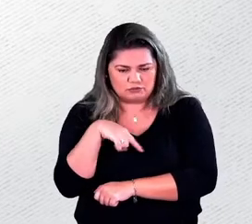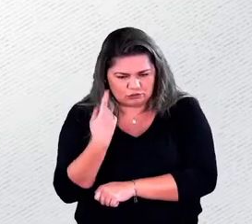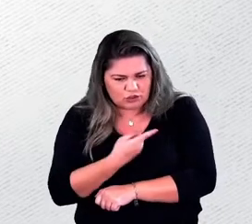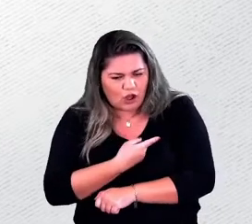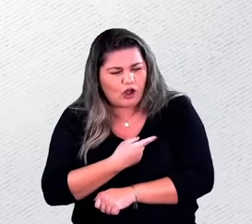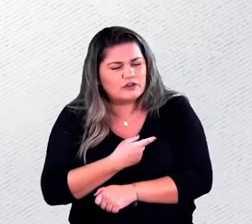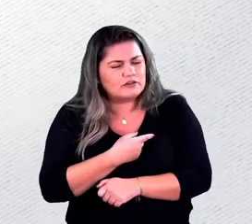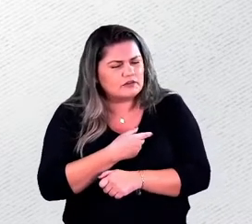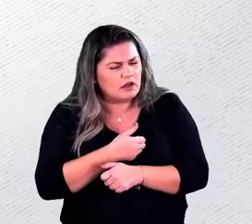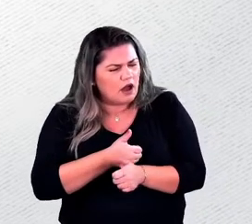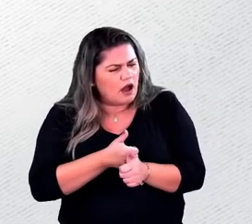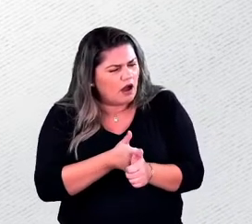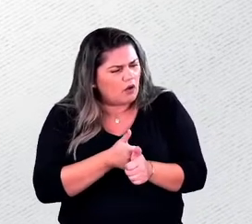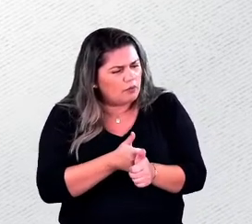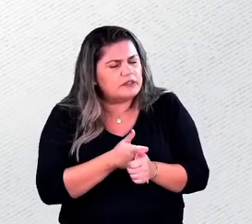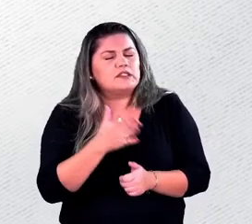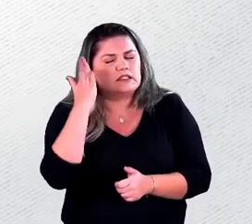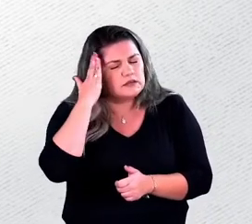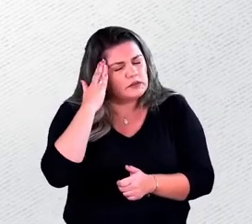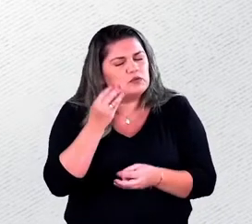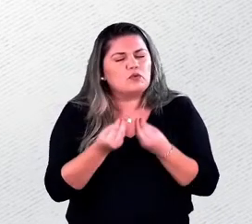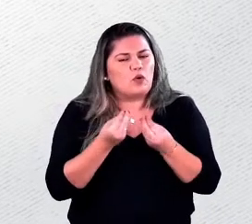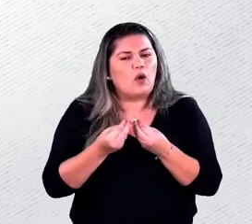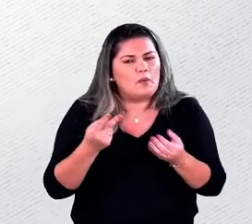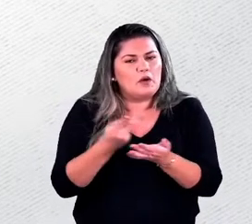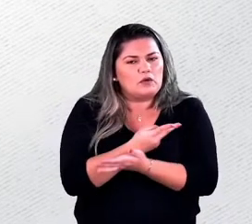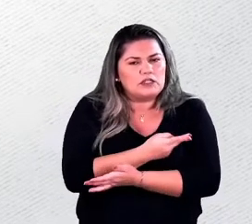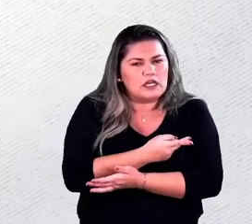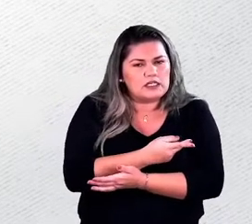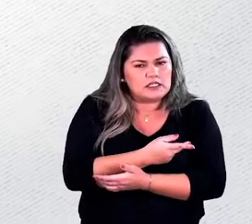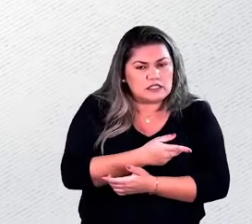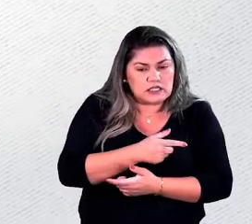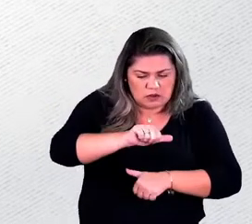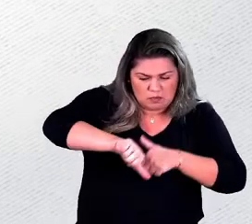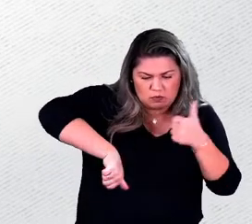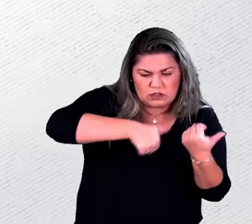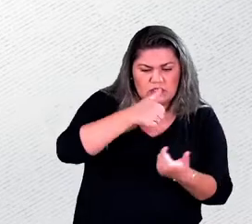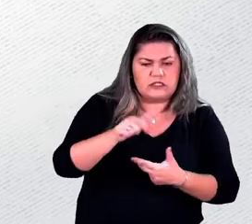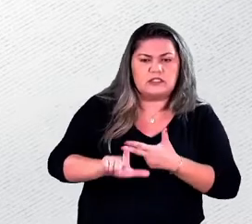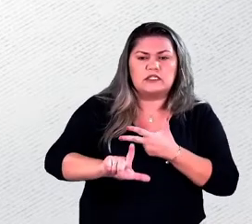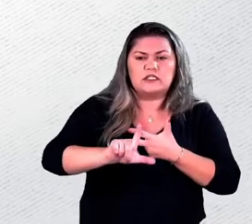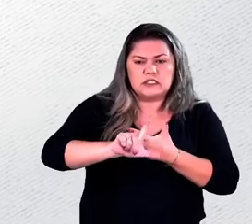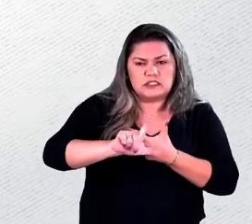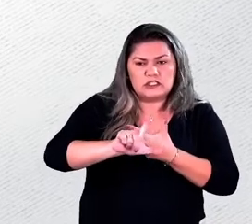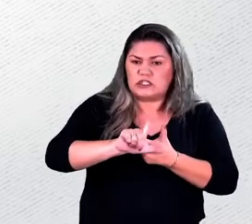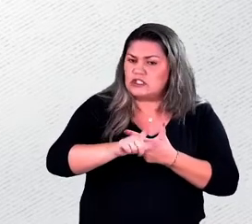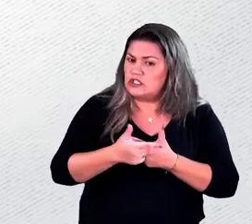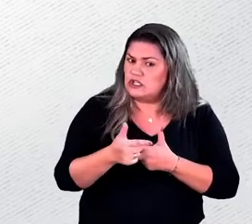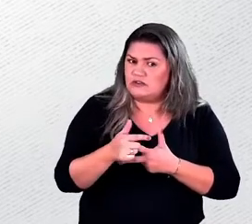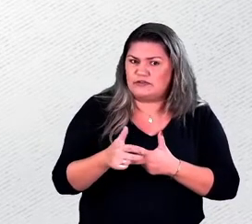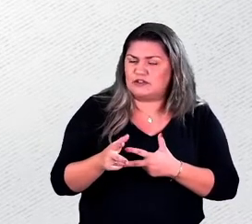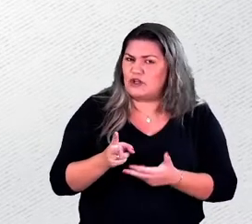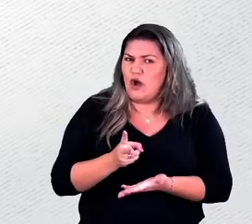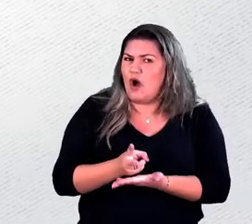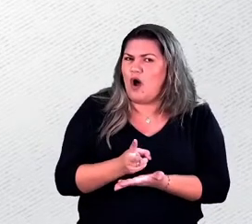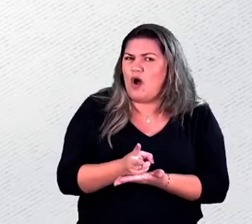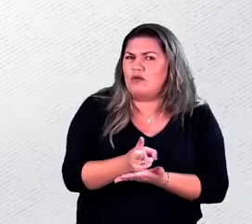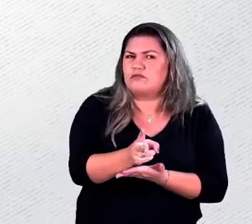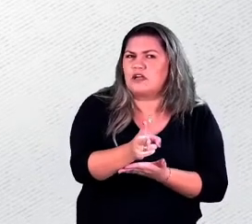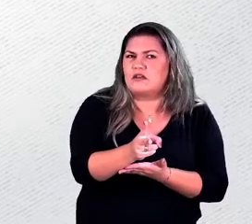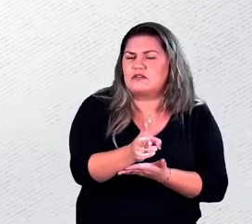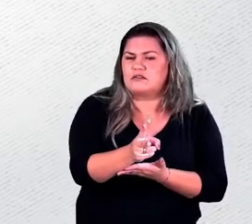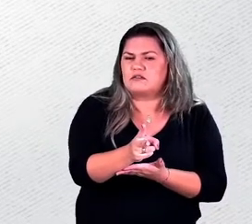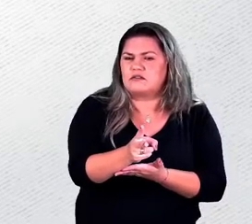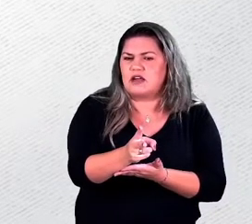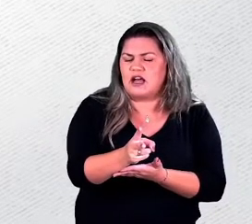funciona sabemos que as mudanças legislativas elas não são lineares elas elas acontecem